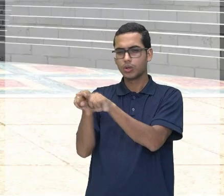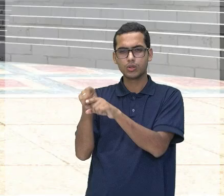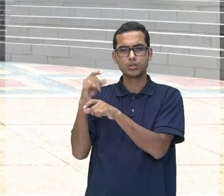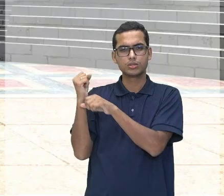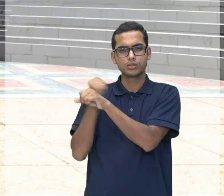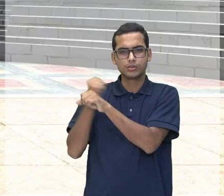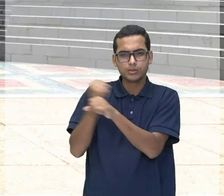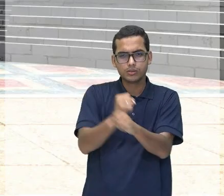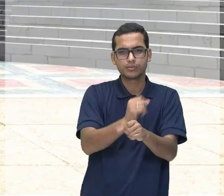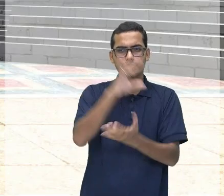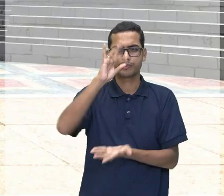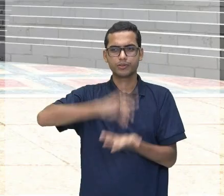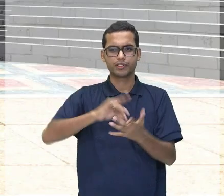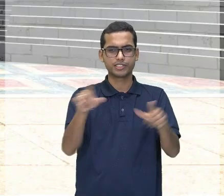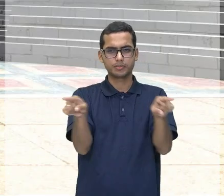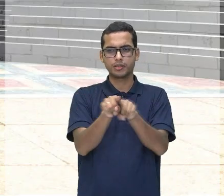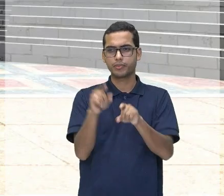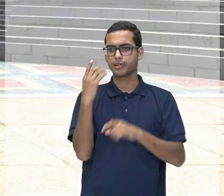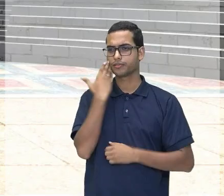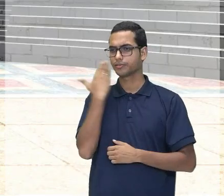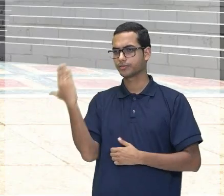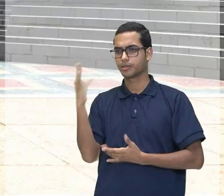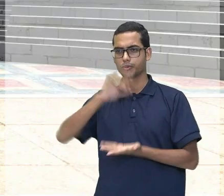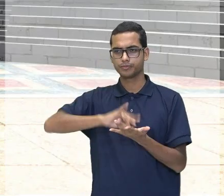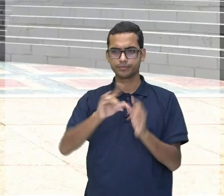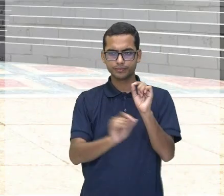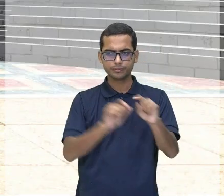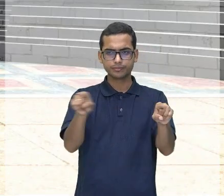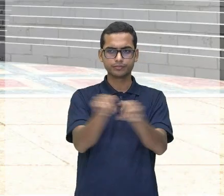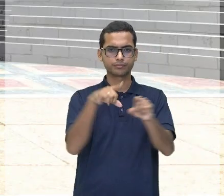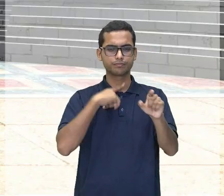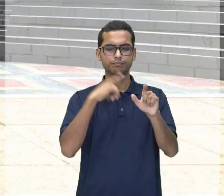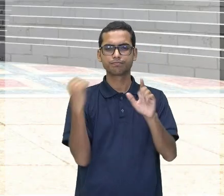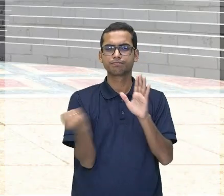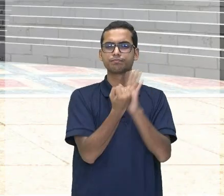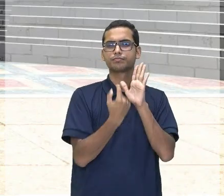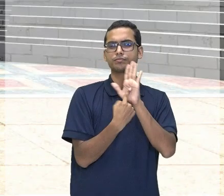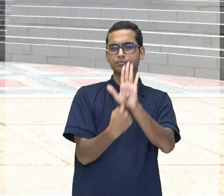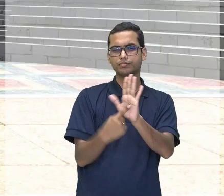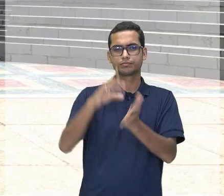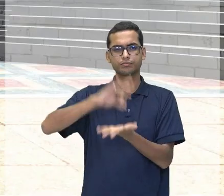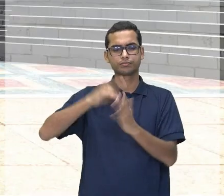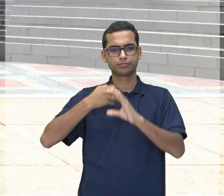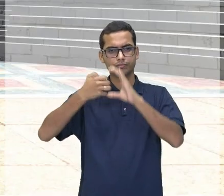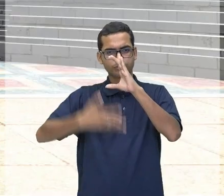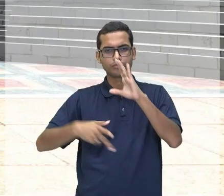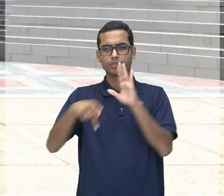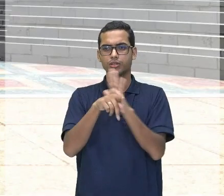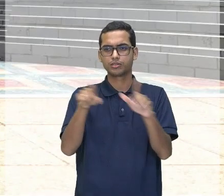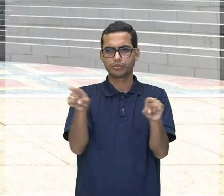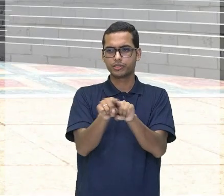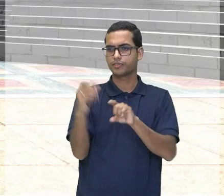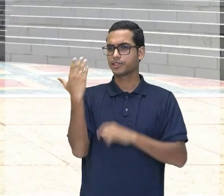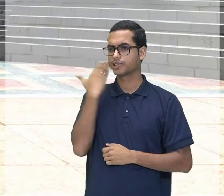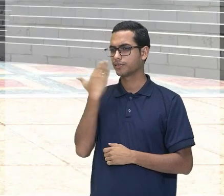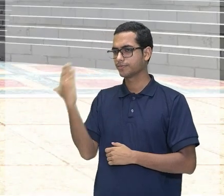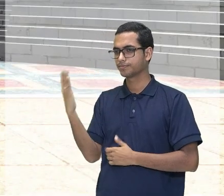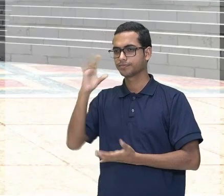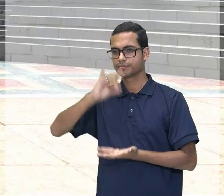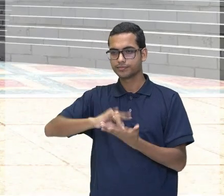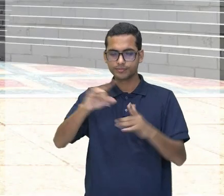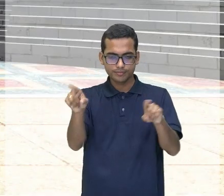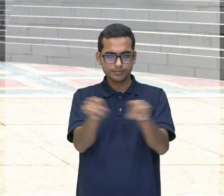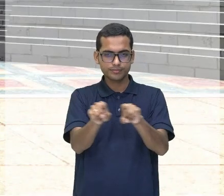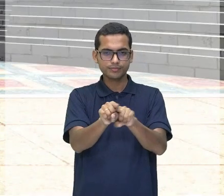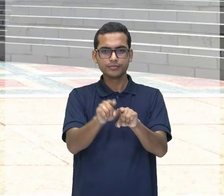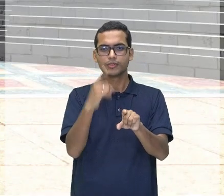a religiosidade e foi incorporado às marcas de seu tempo e às características dos movimentos literários em que foi